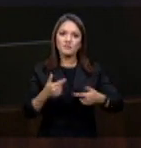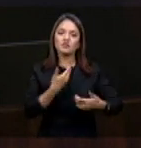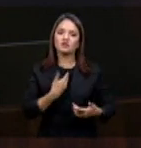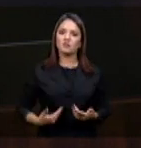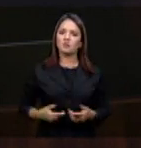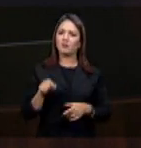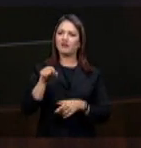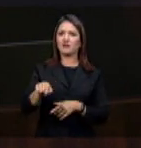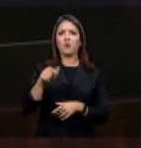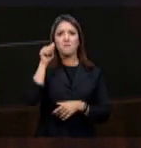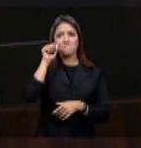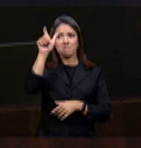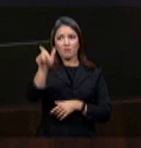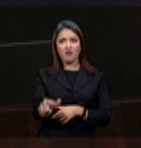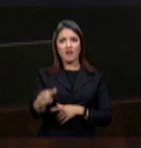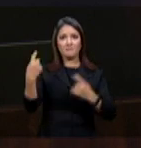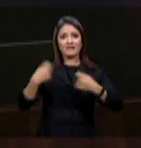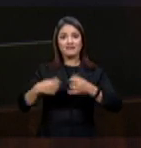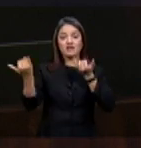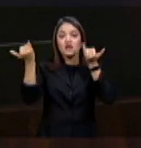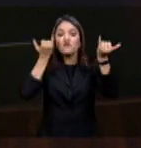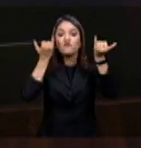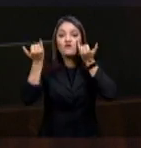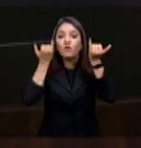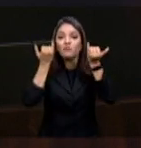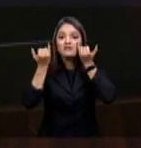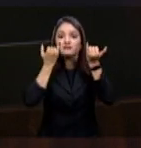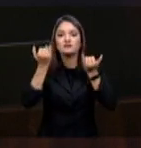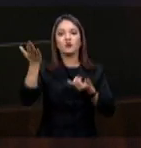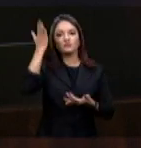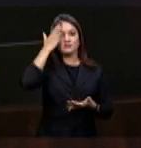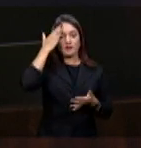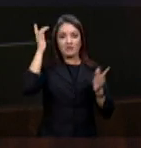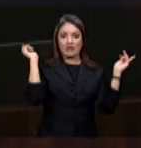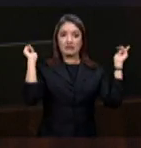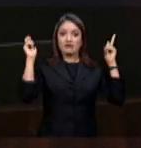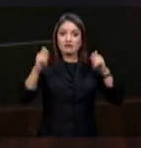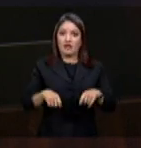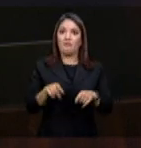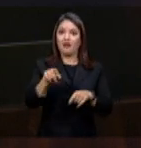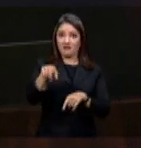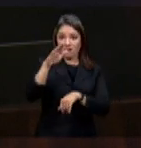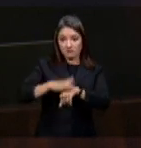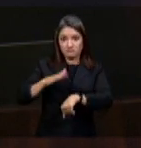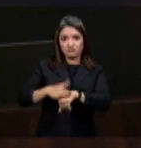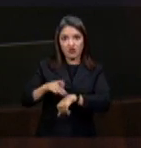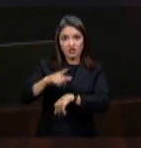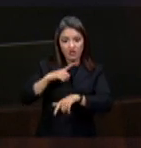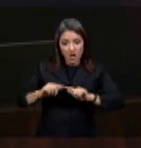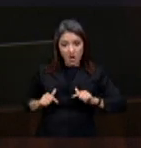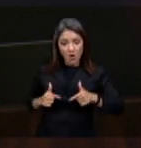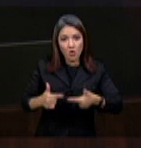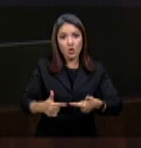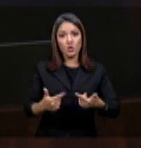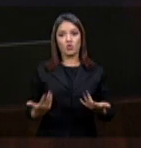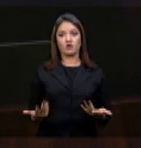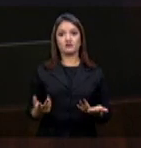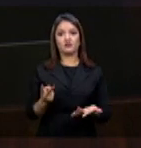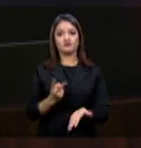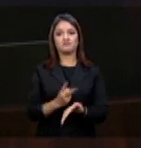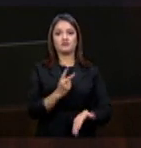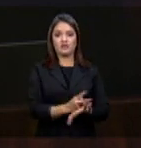a informação EA concessão de condições materiais para que elas possam se dedicar a uma